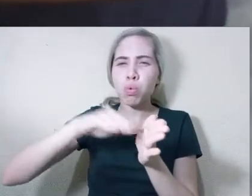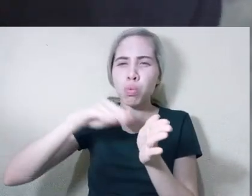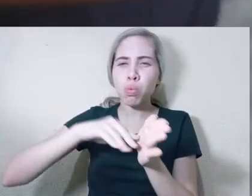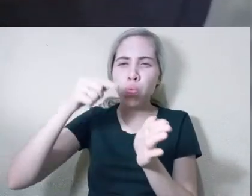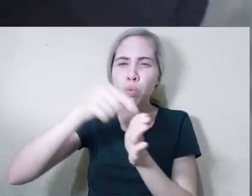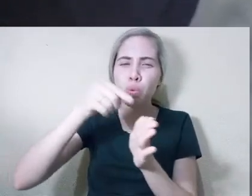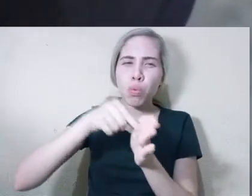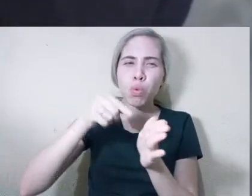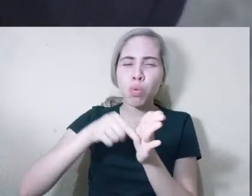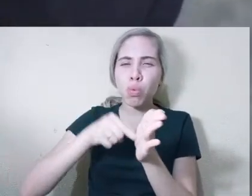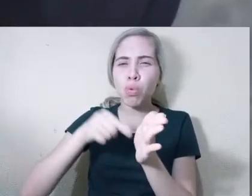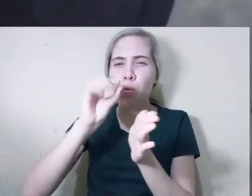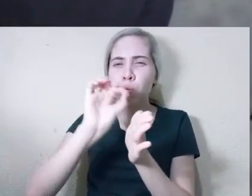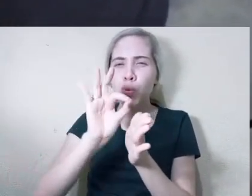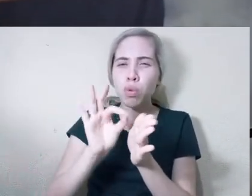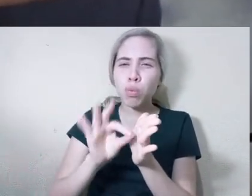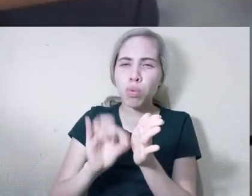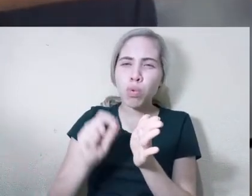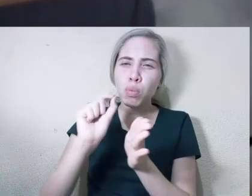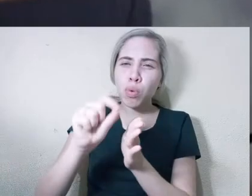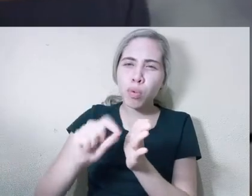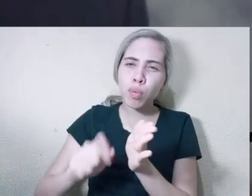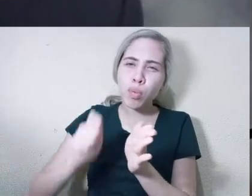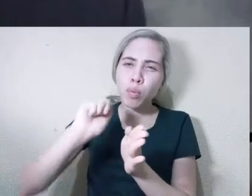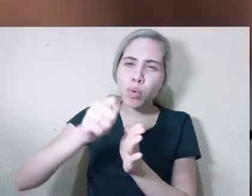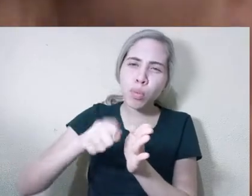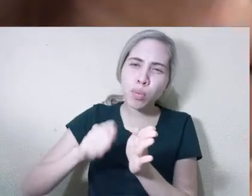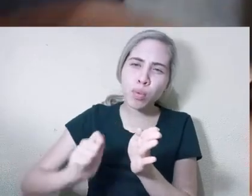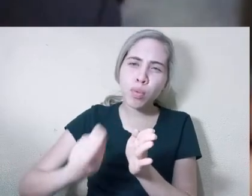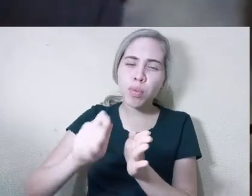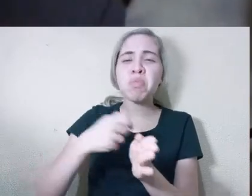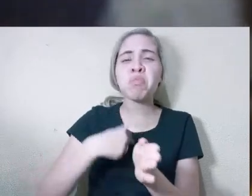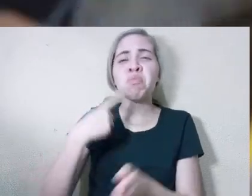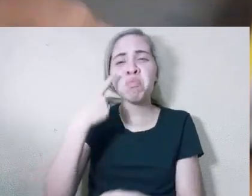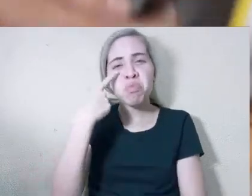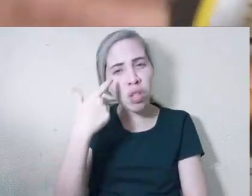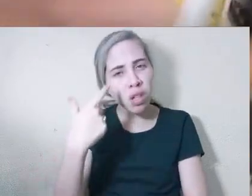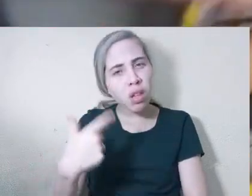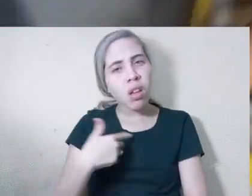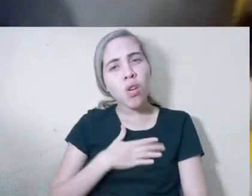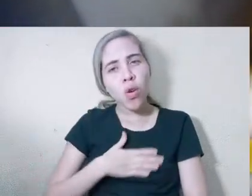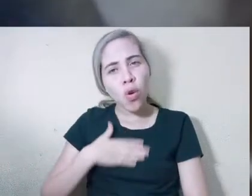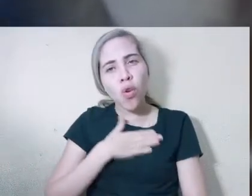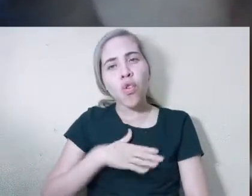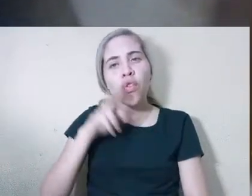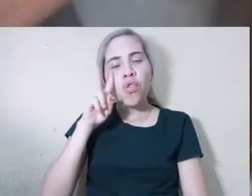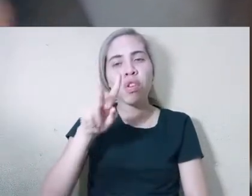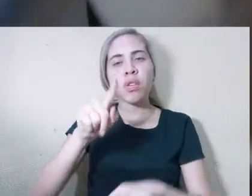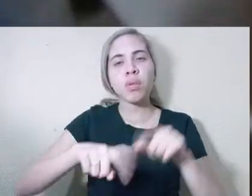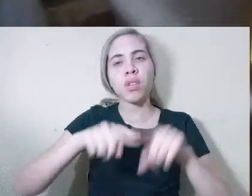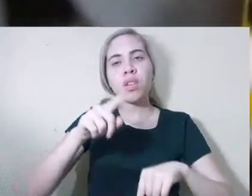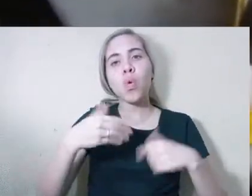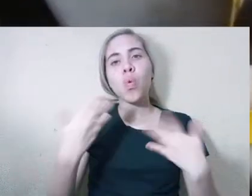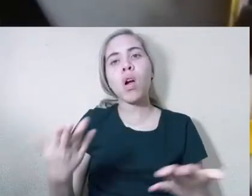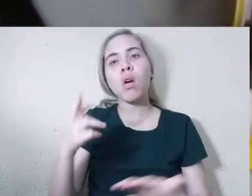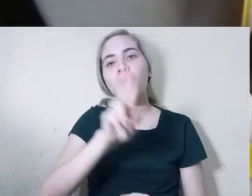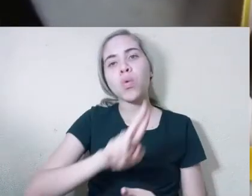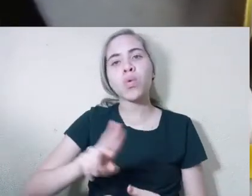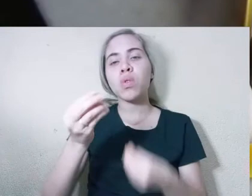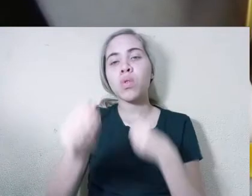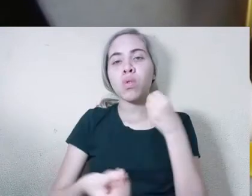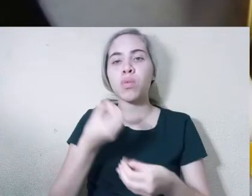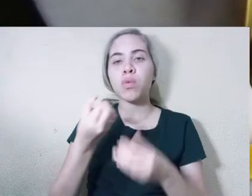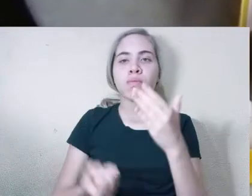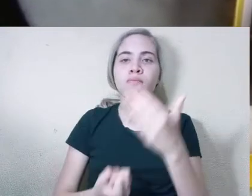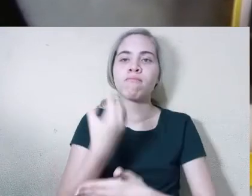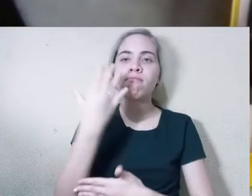vai dando as pancadinhas. Isso, só batendo aqui. Tá ótimo. Muito interessante. Eu gosto de ver as ferramentas